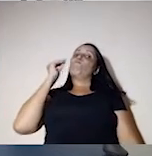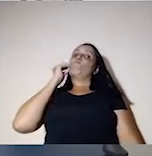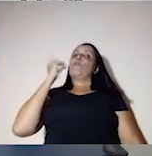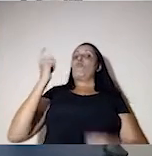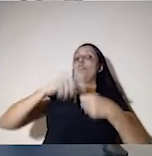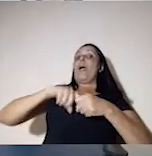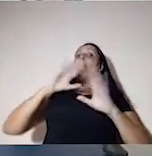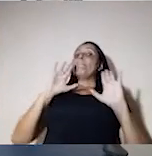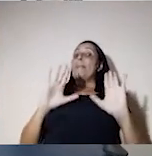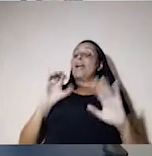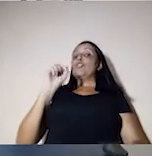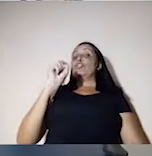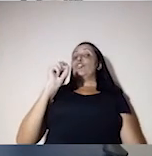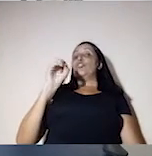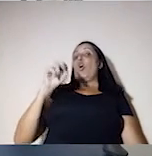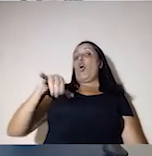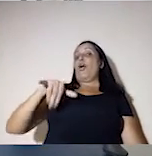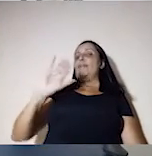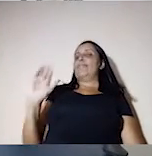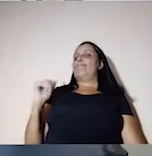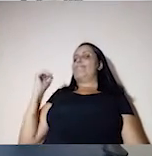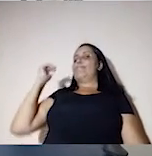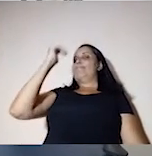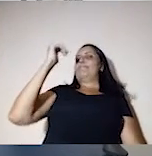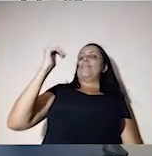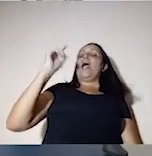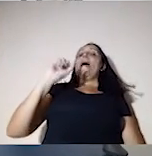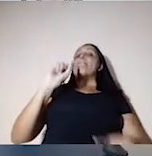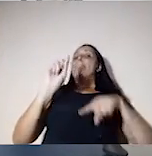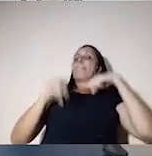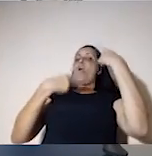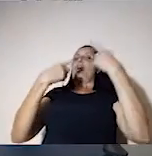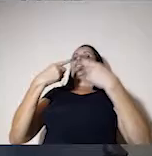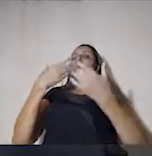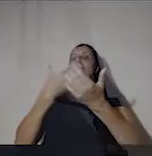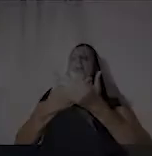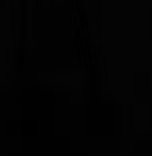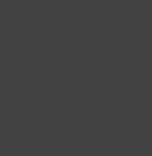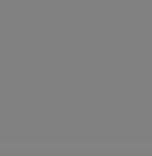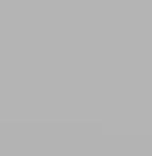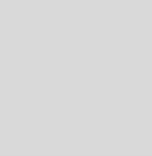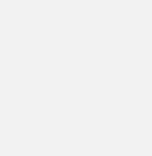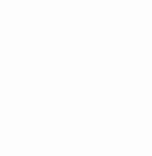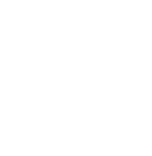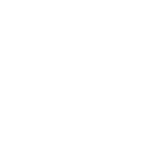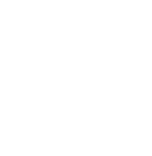para o mercado. Só que a Sony ficou muito popular, né? Então essa parte eu vou deixar para a próxima aula, tá?